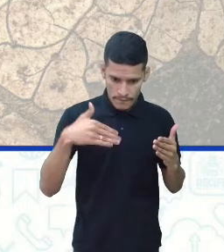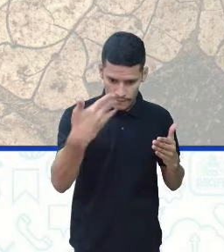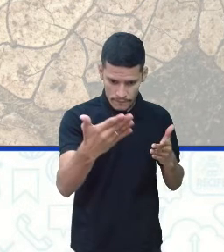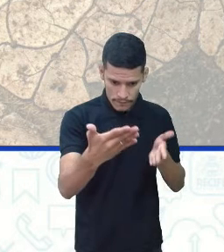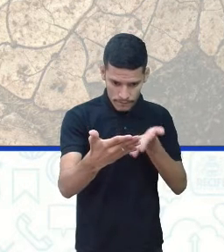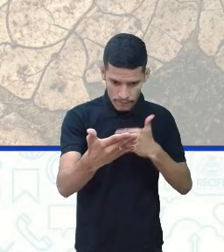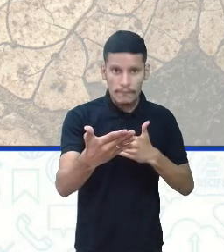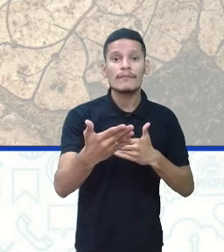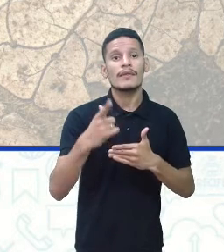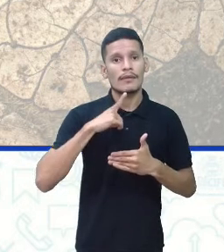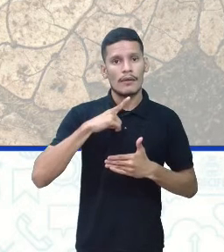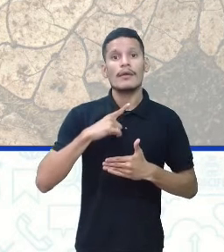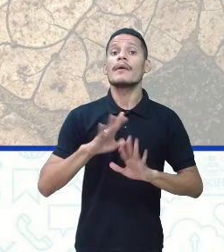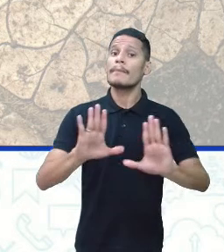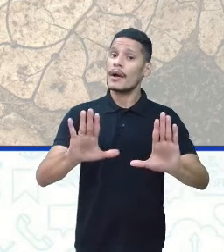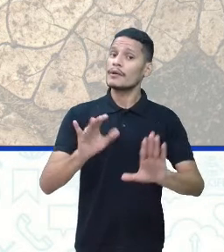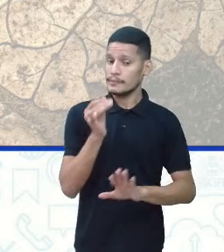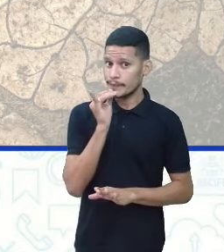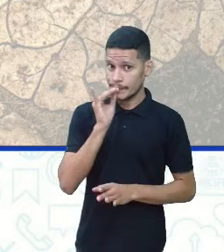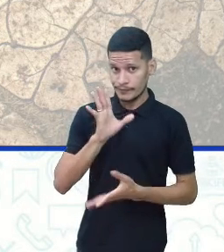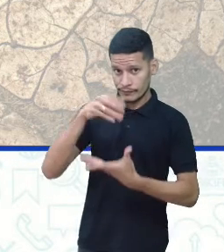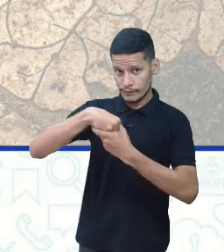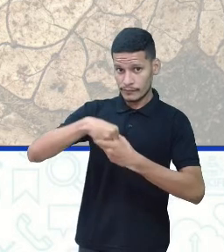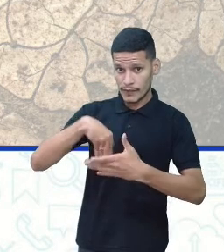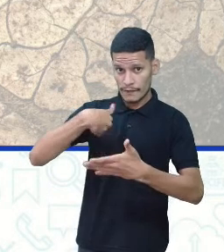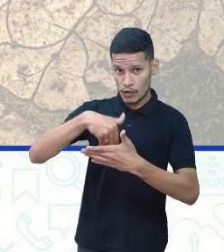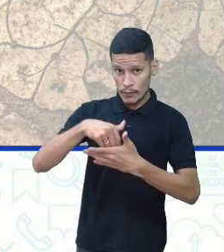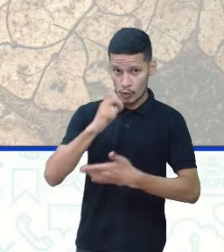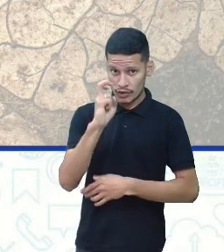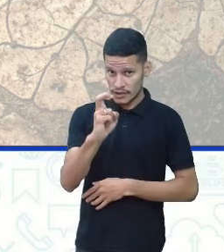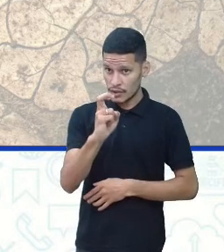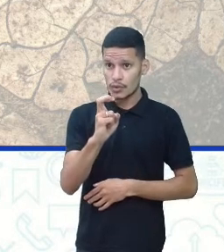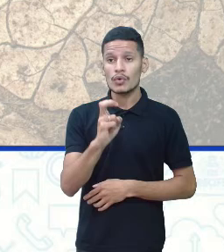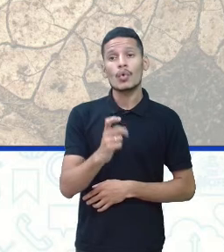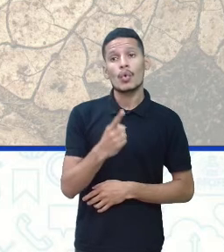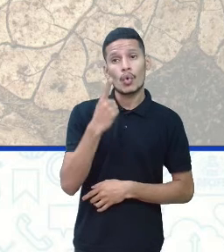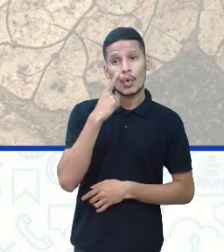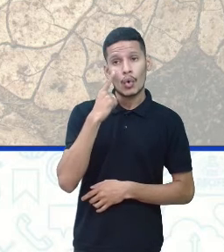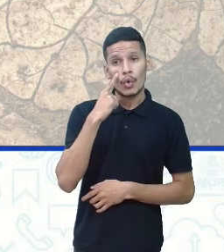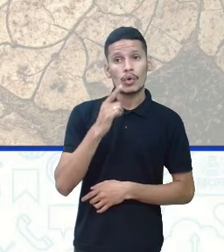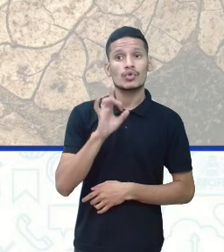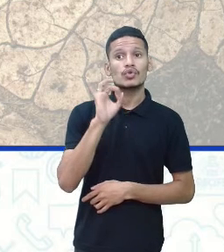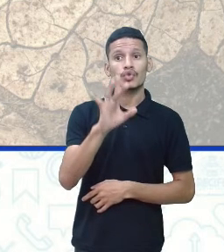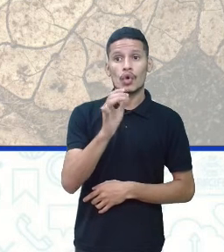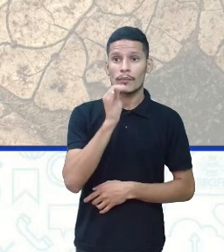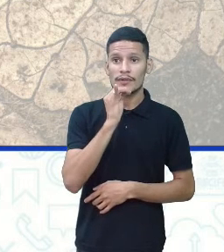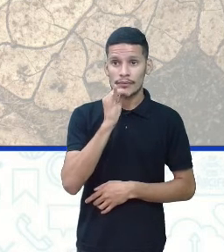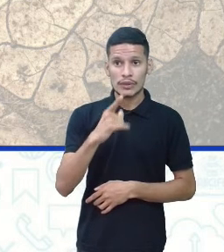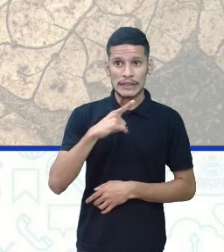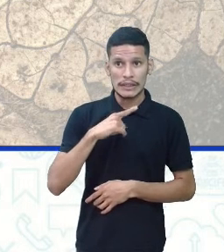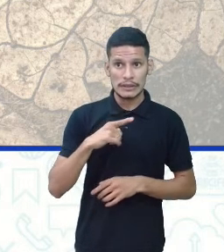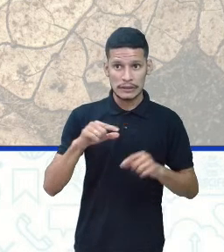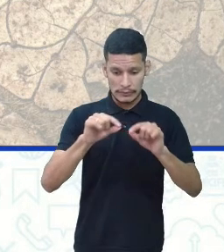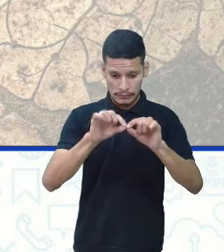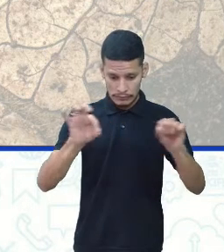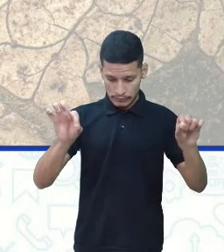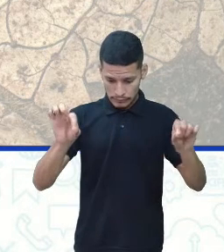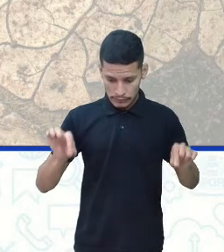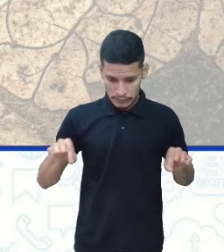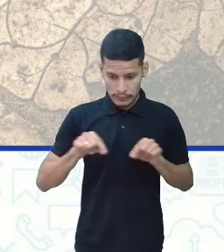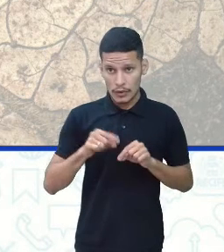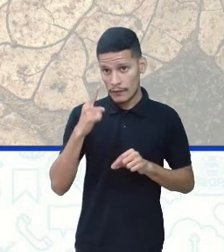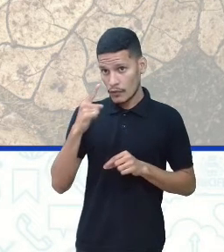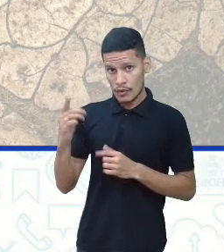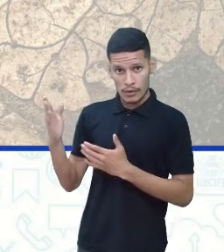Já no futebol de 5, a gente tem uma cerca, como vocês estão vendo